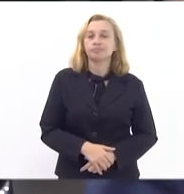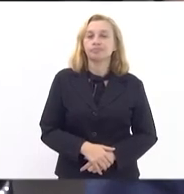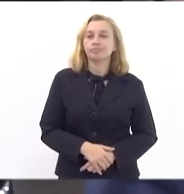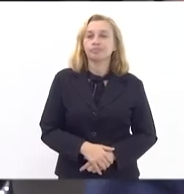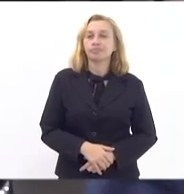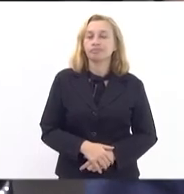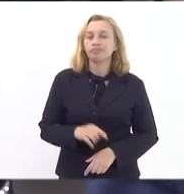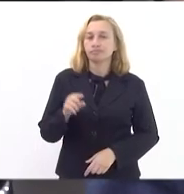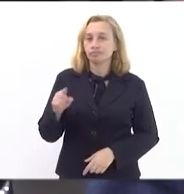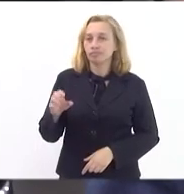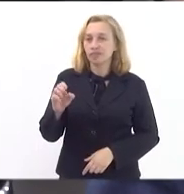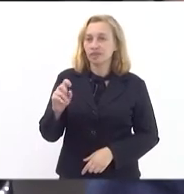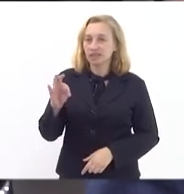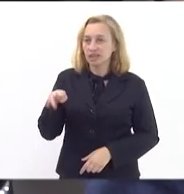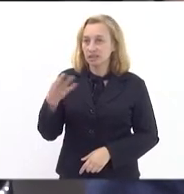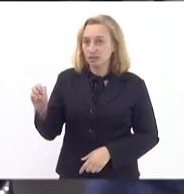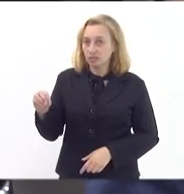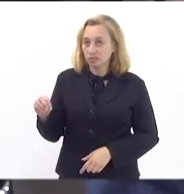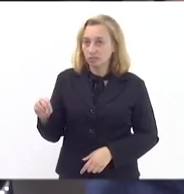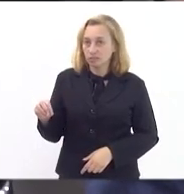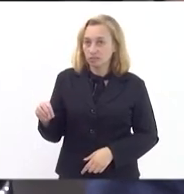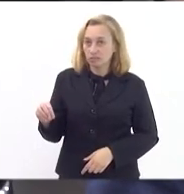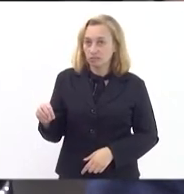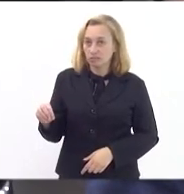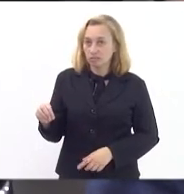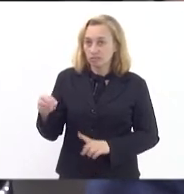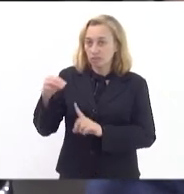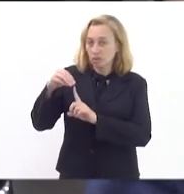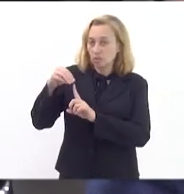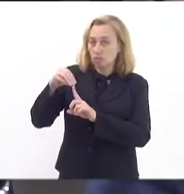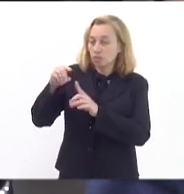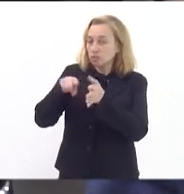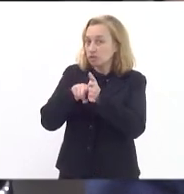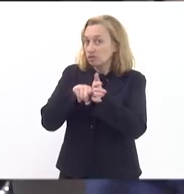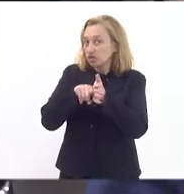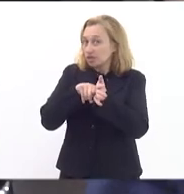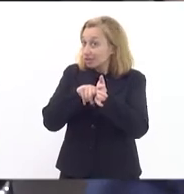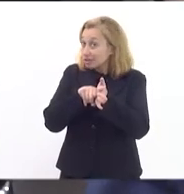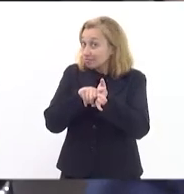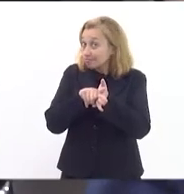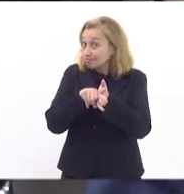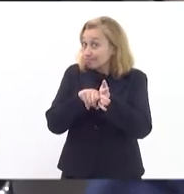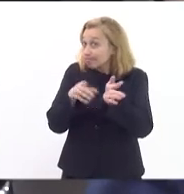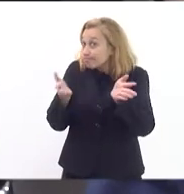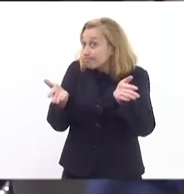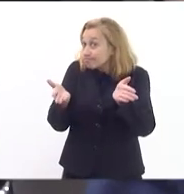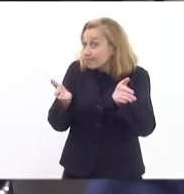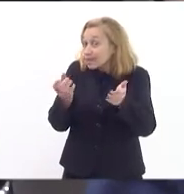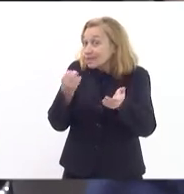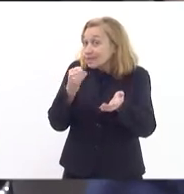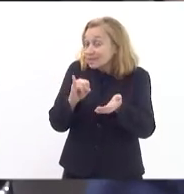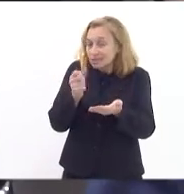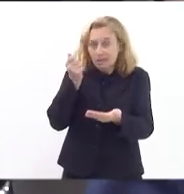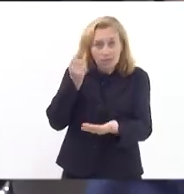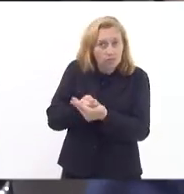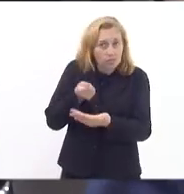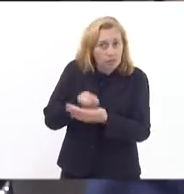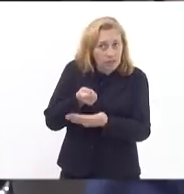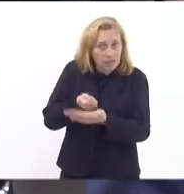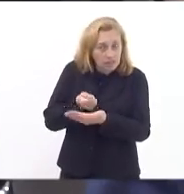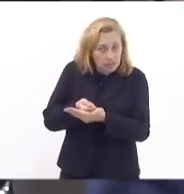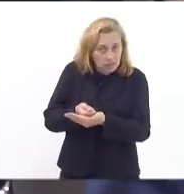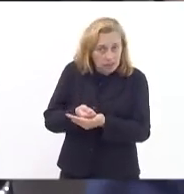essa estação Esse é um ponto de investigação se é uma obrigação